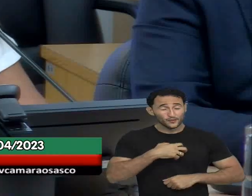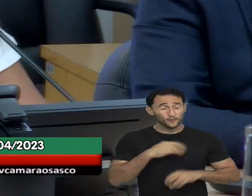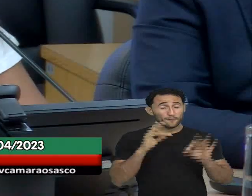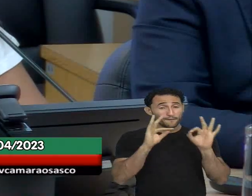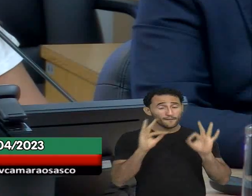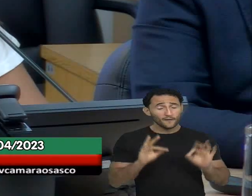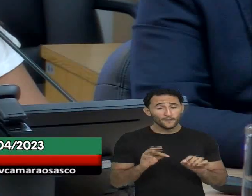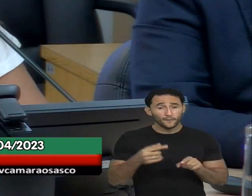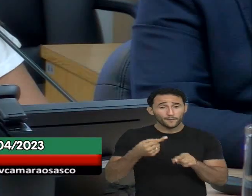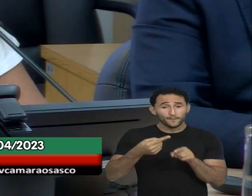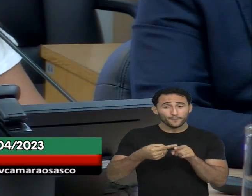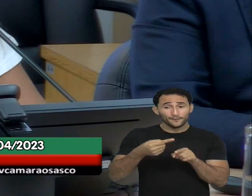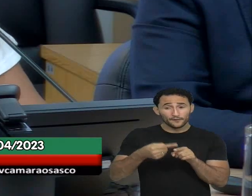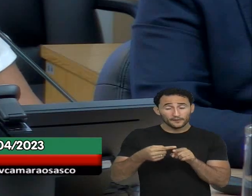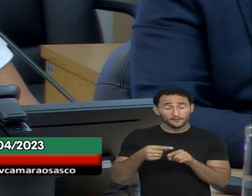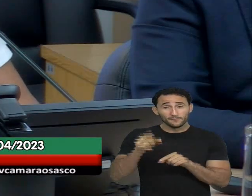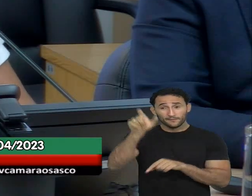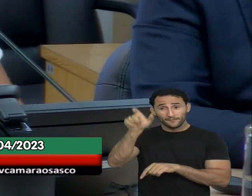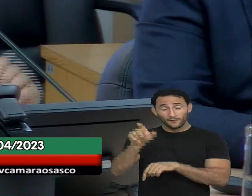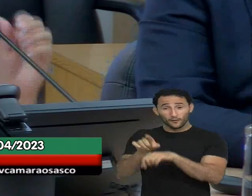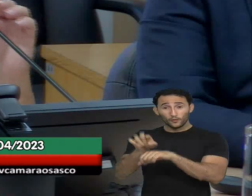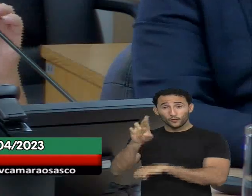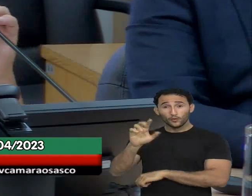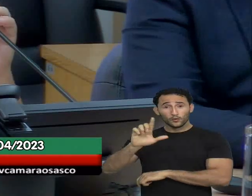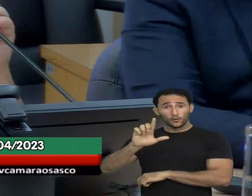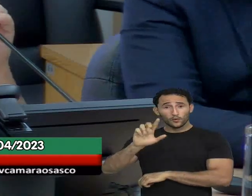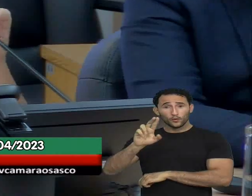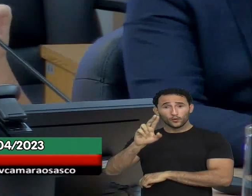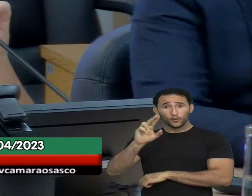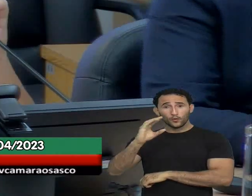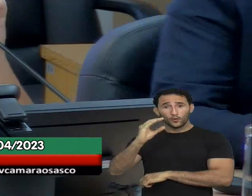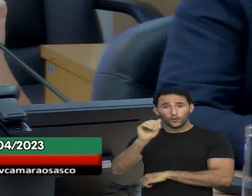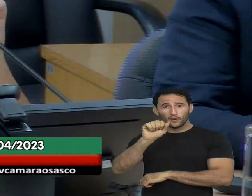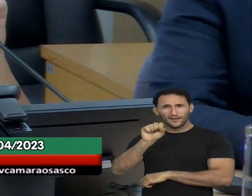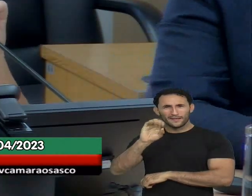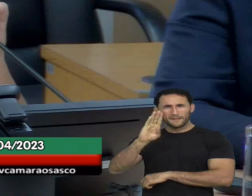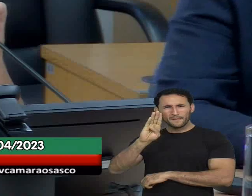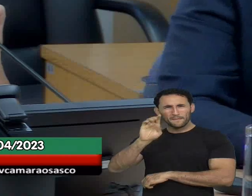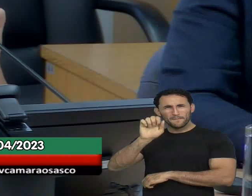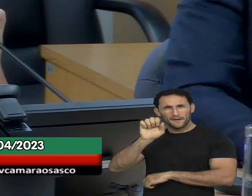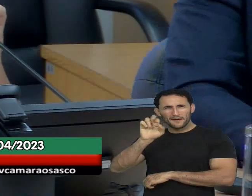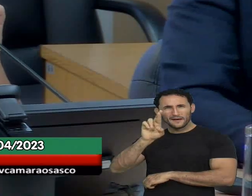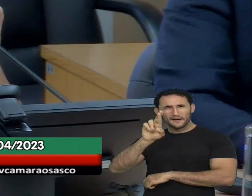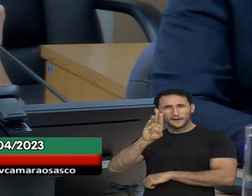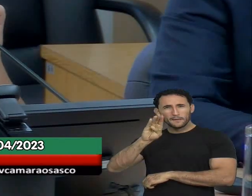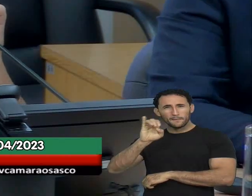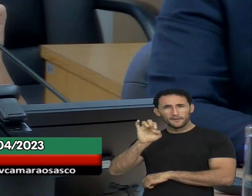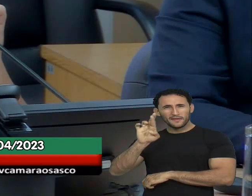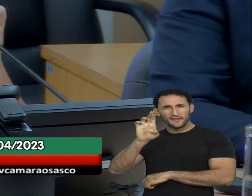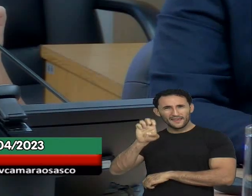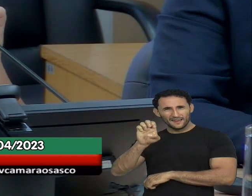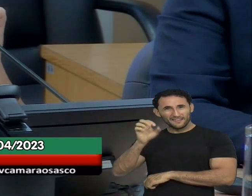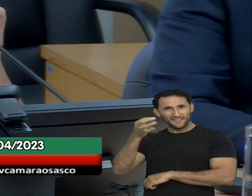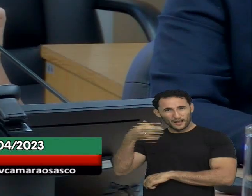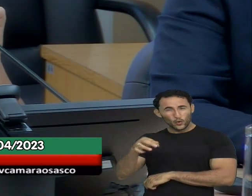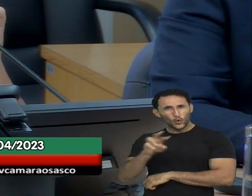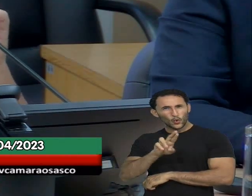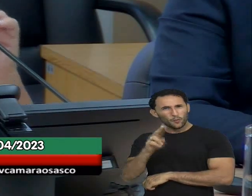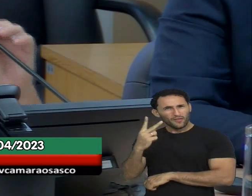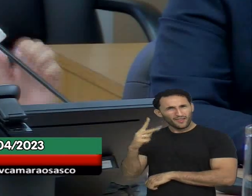tarde, cumprimentar aqui o doutor Lucas. É Barbieri, né, doutor? Isso, Barbieri. É nome